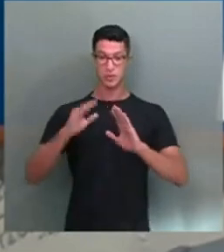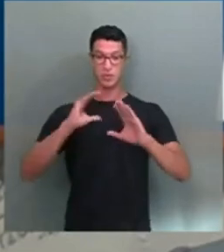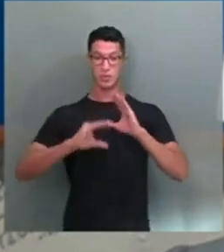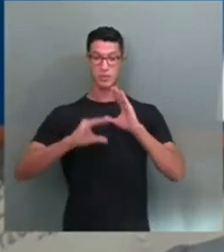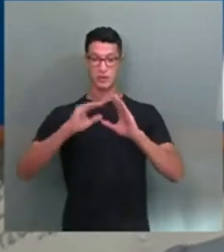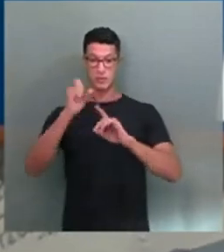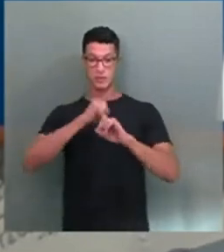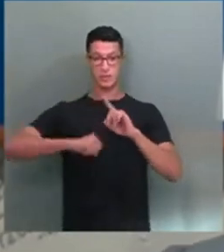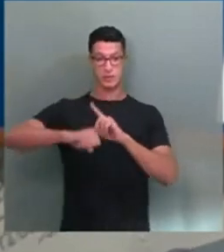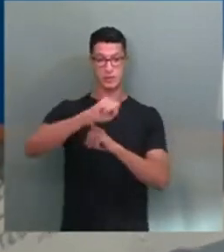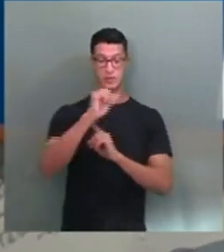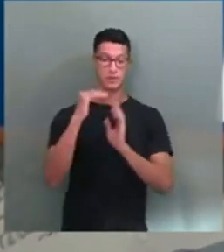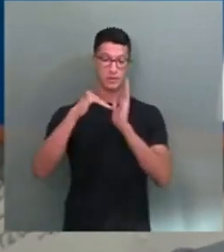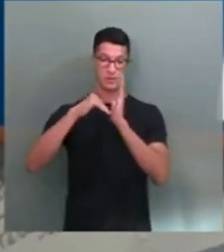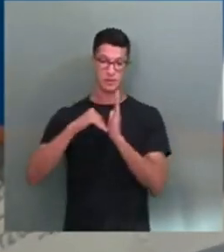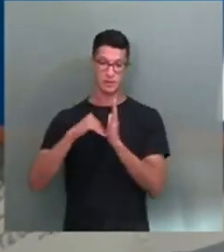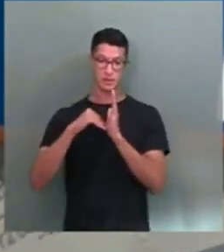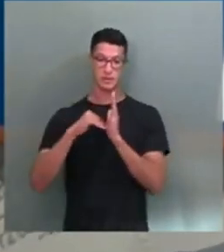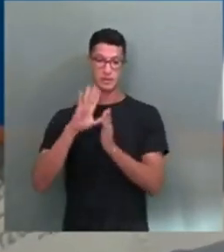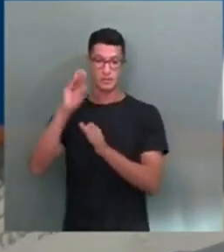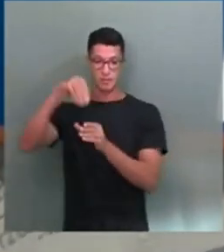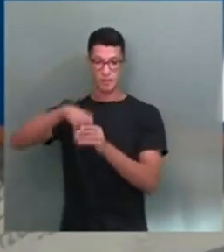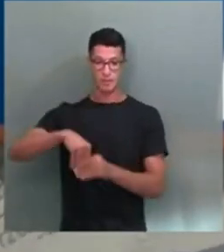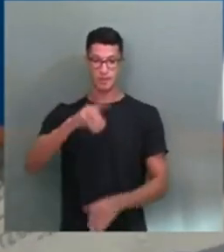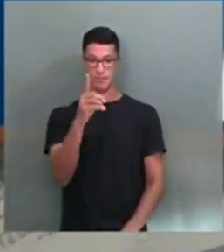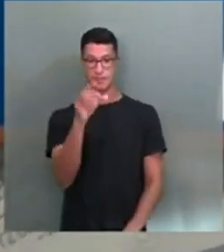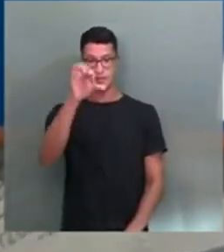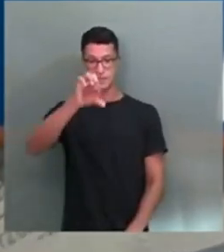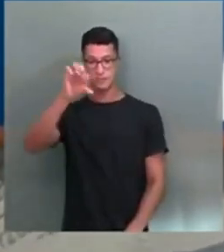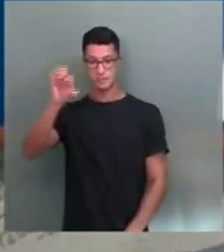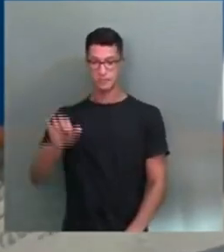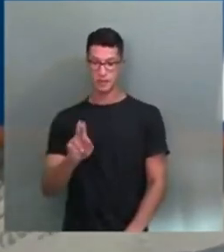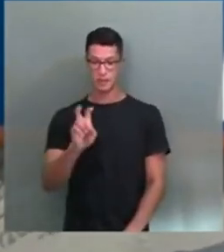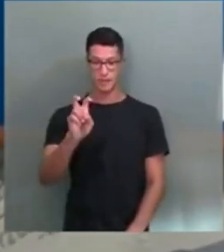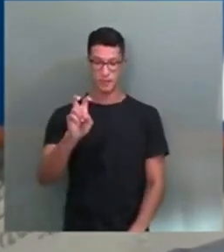comunicação social do Senado, implantado em